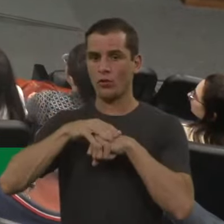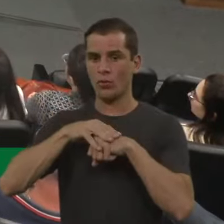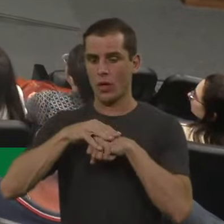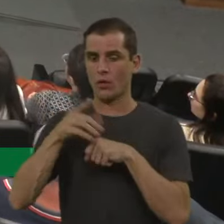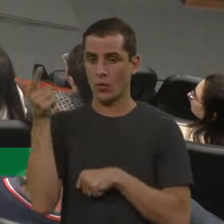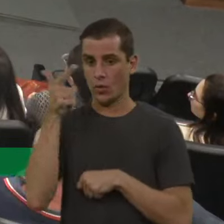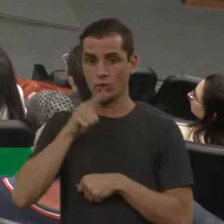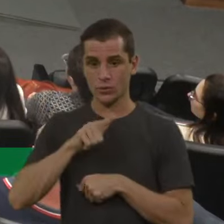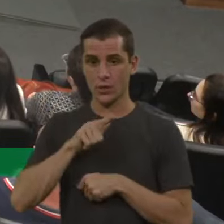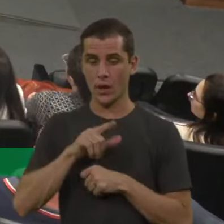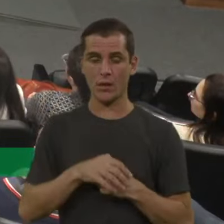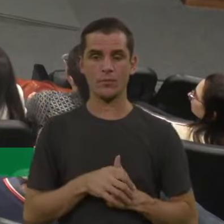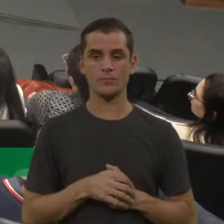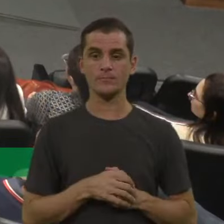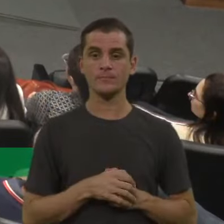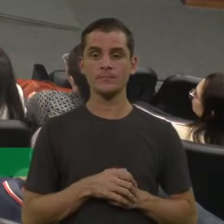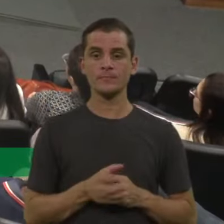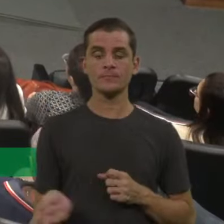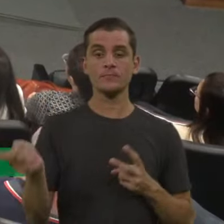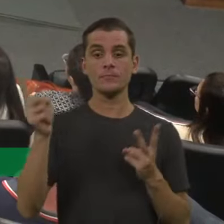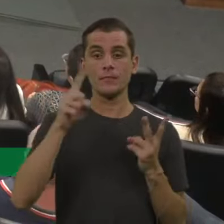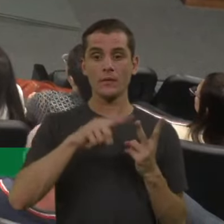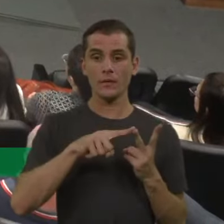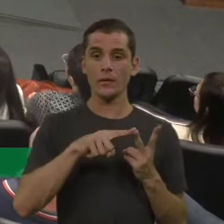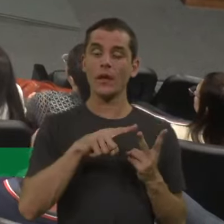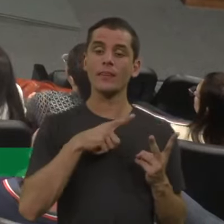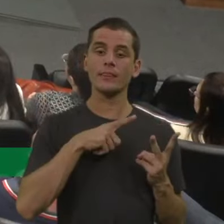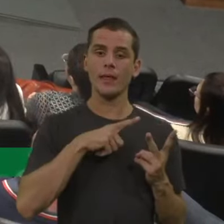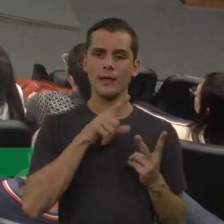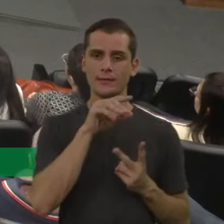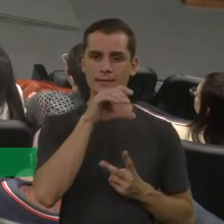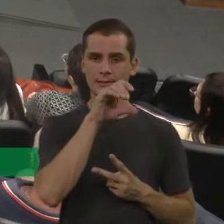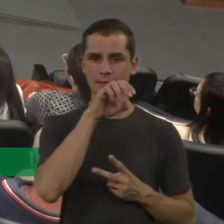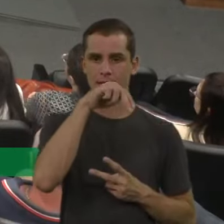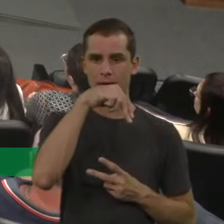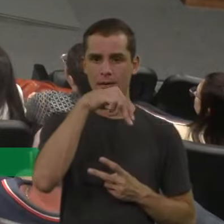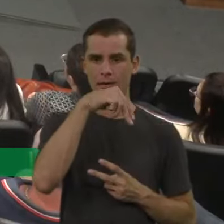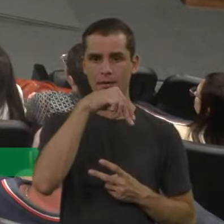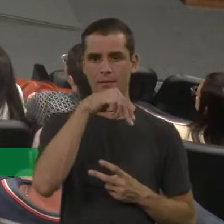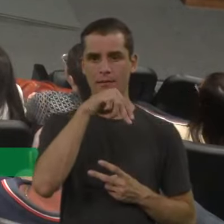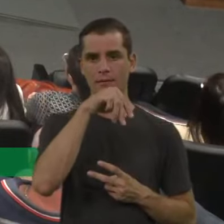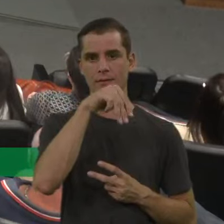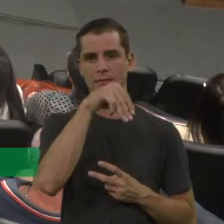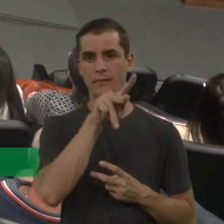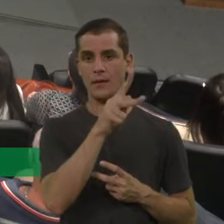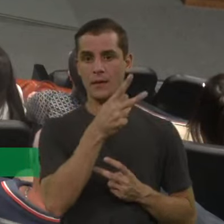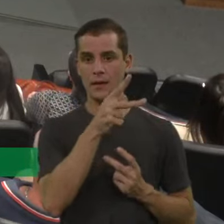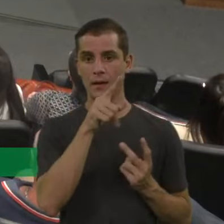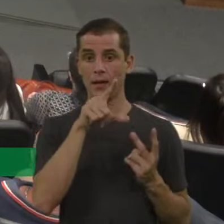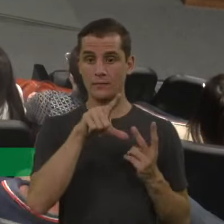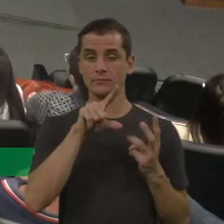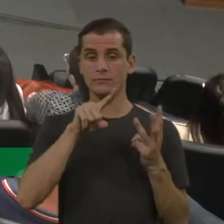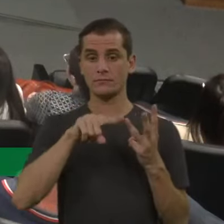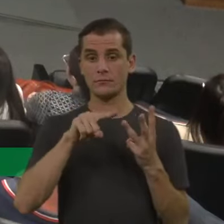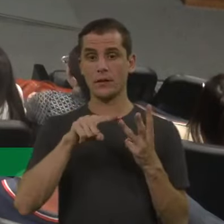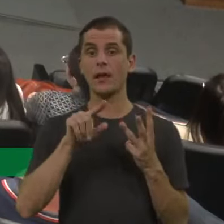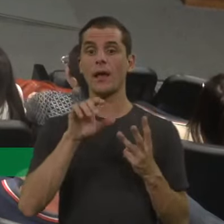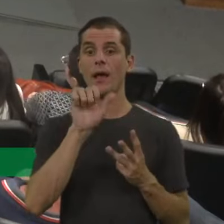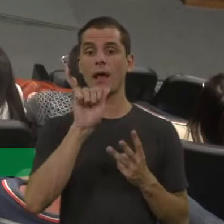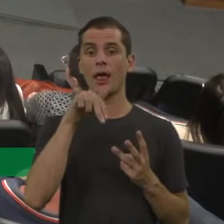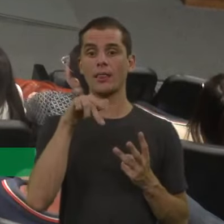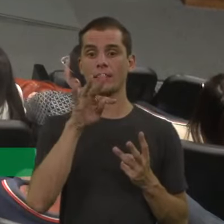esse concentrado de seu INH também é um tratamento para crise, e esse antagonista de bradicinina também é um tratamento para